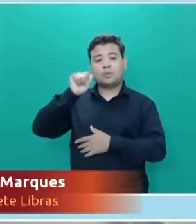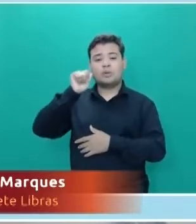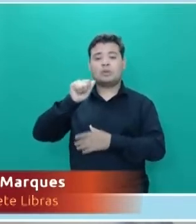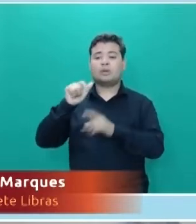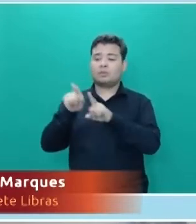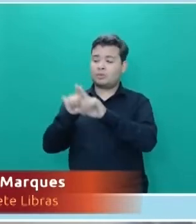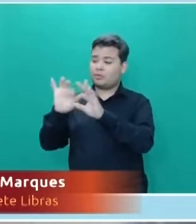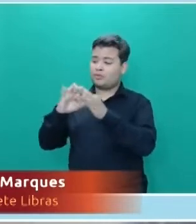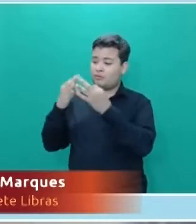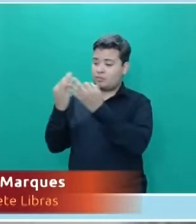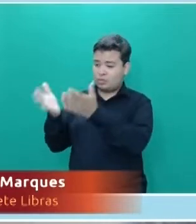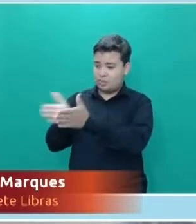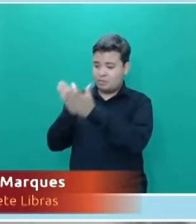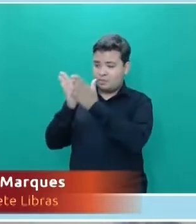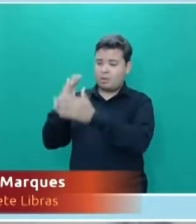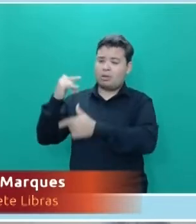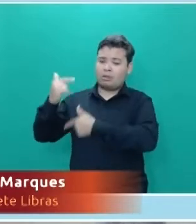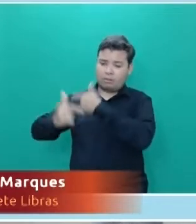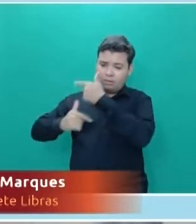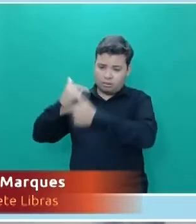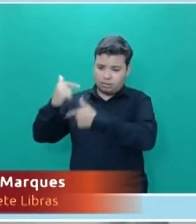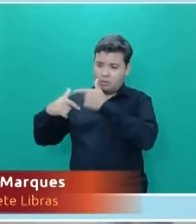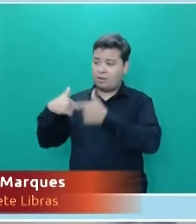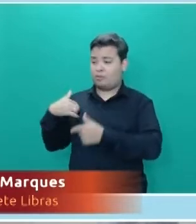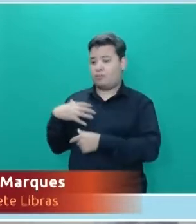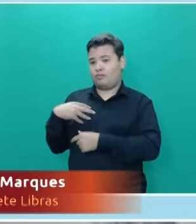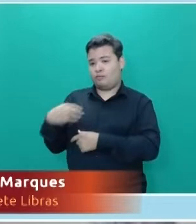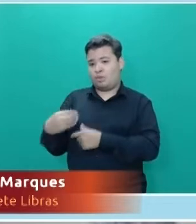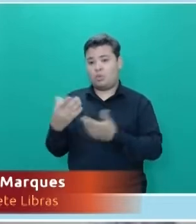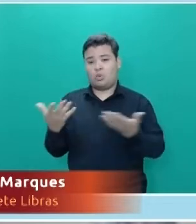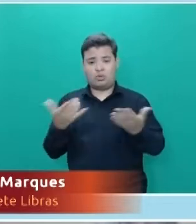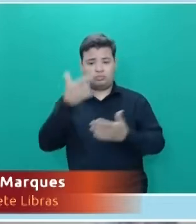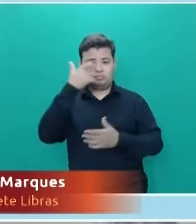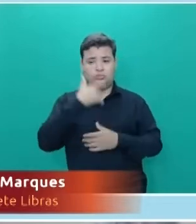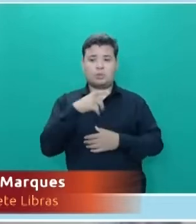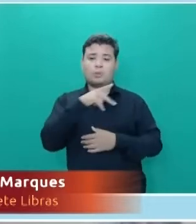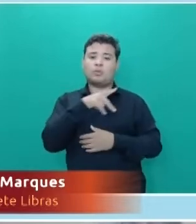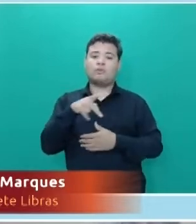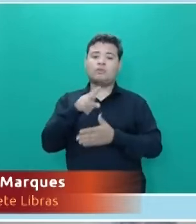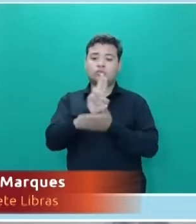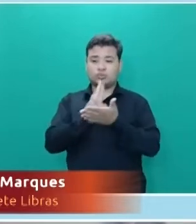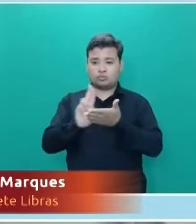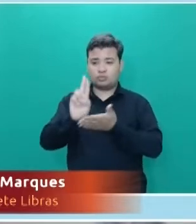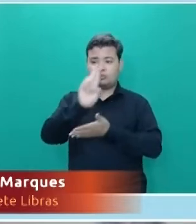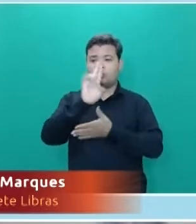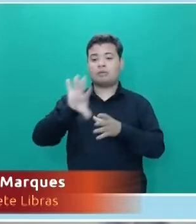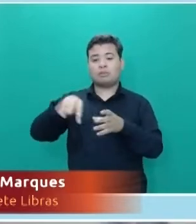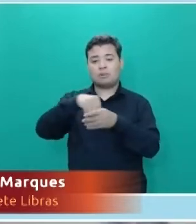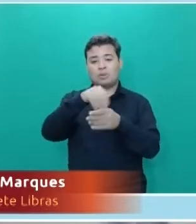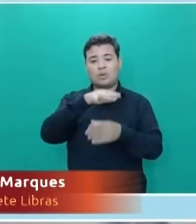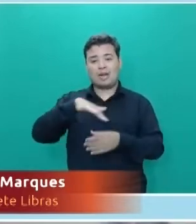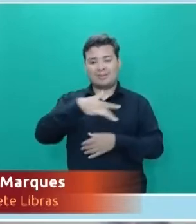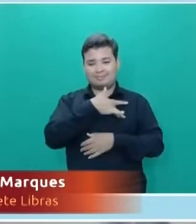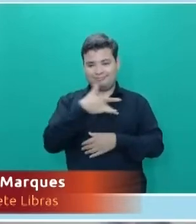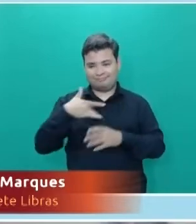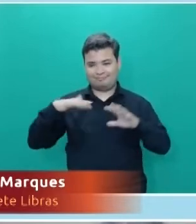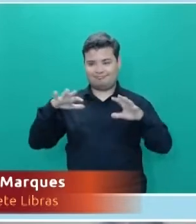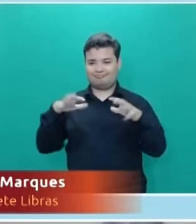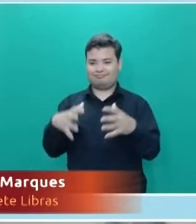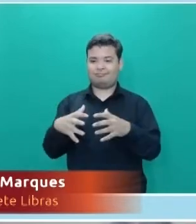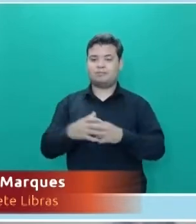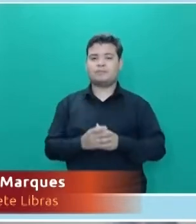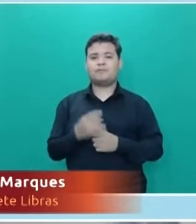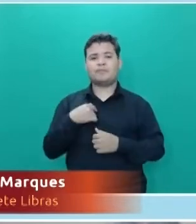família pobre, de trabalhadores, hoje professora universitária dentro da área da saúde coletiva, e ver o cenário que